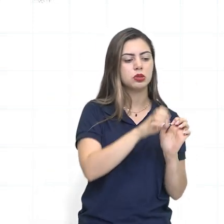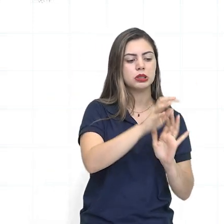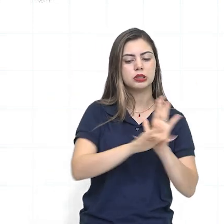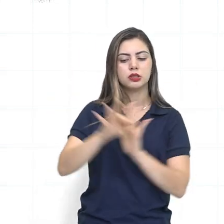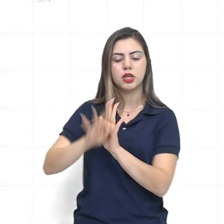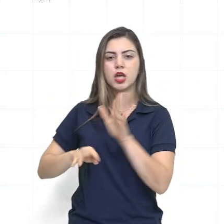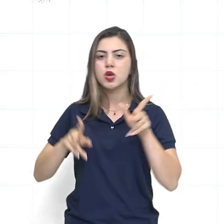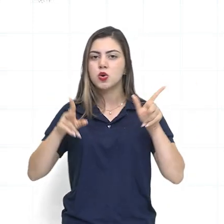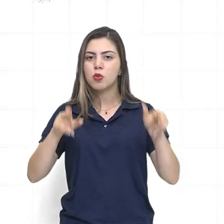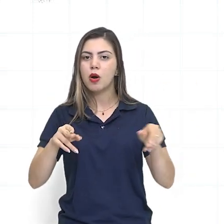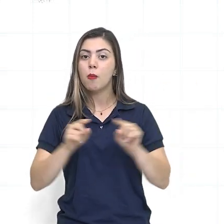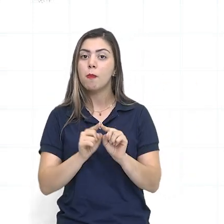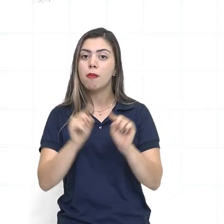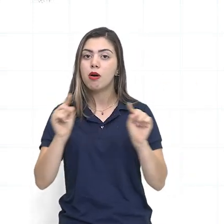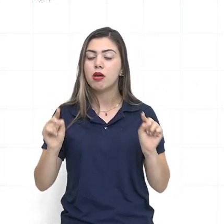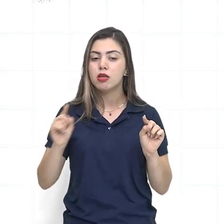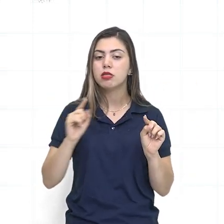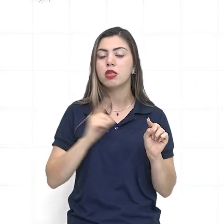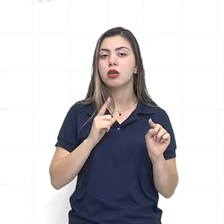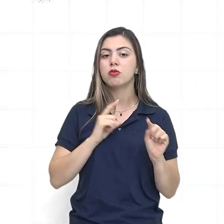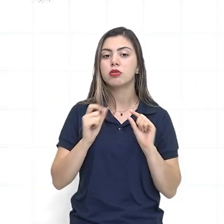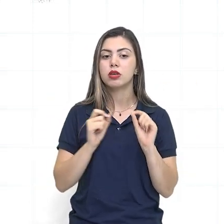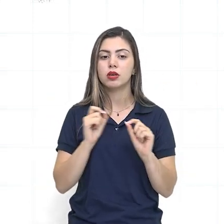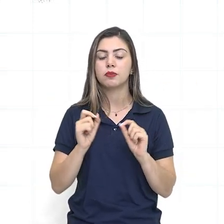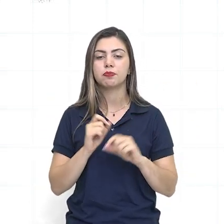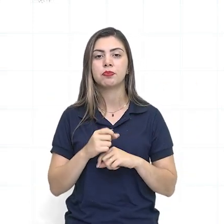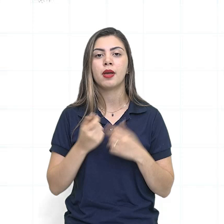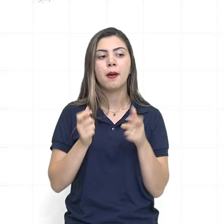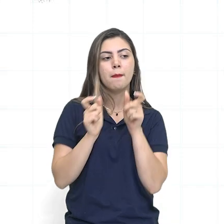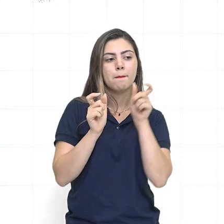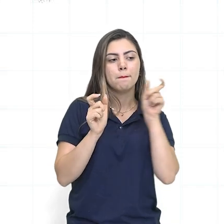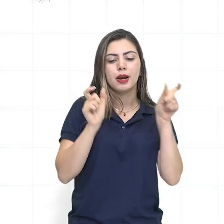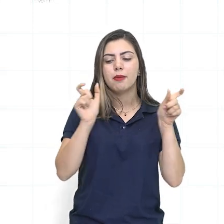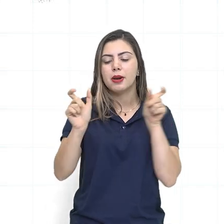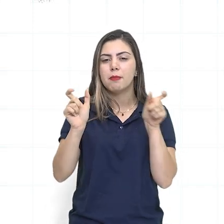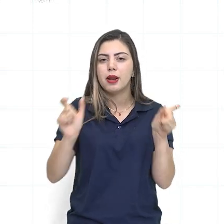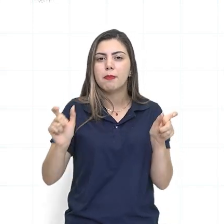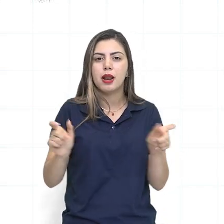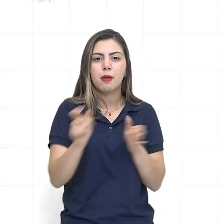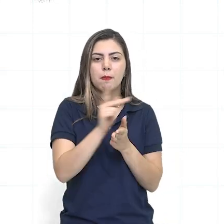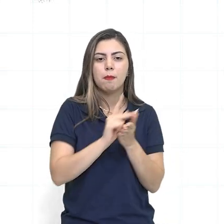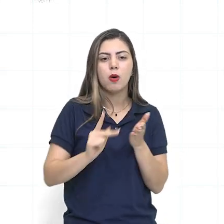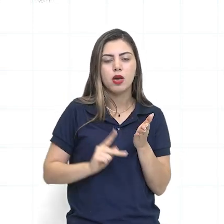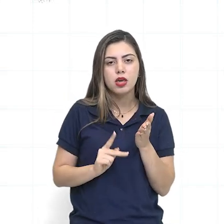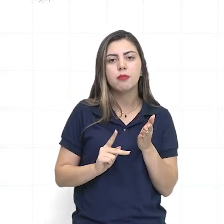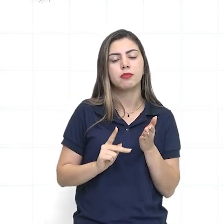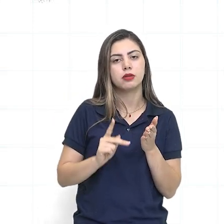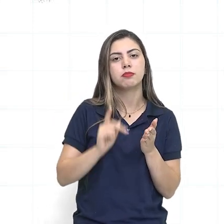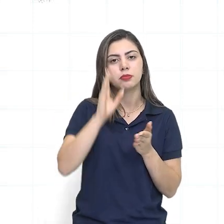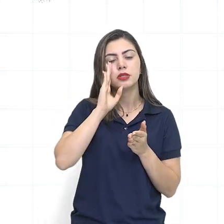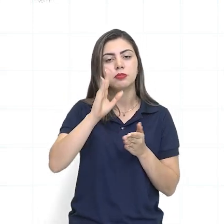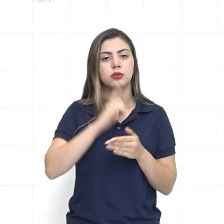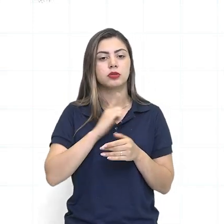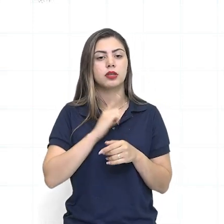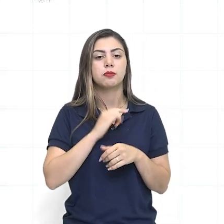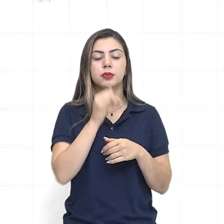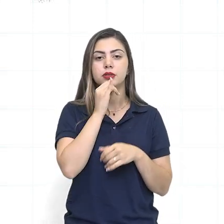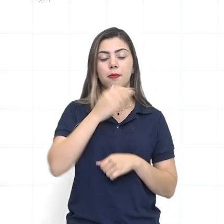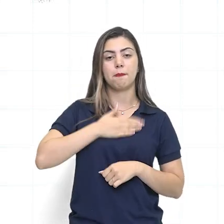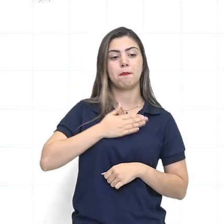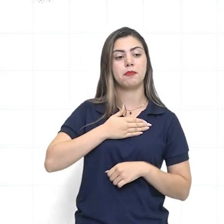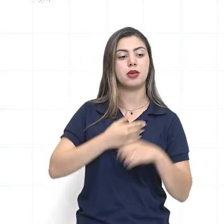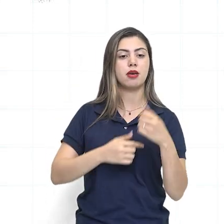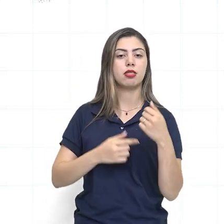exatamente algumas palavras, aliás, exatamente as que estão no poema principal, né? Minha terra tem, né? Em vez de ele